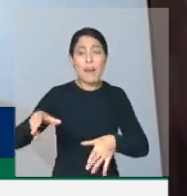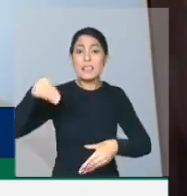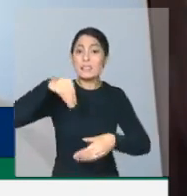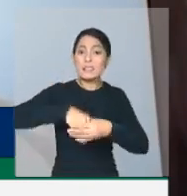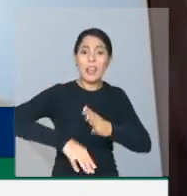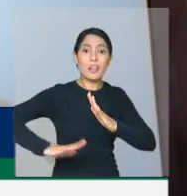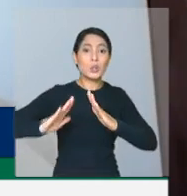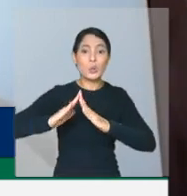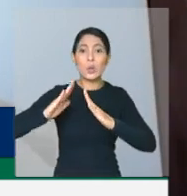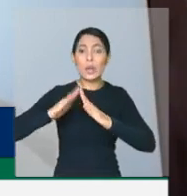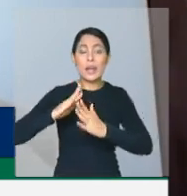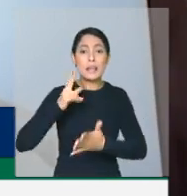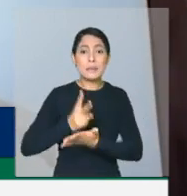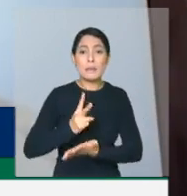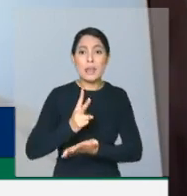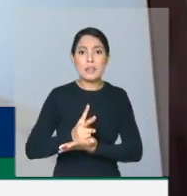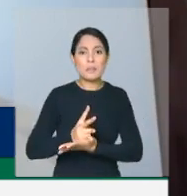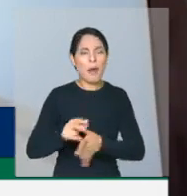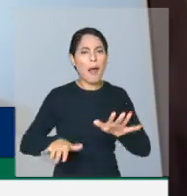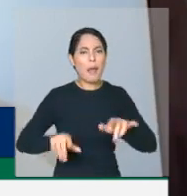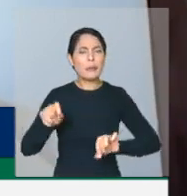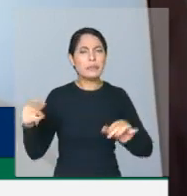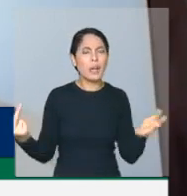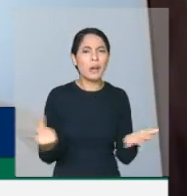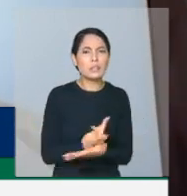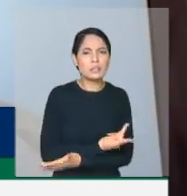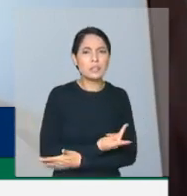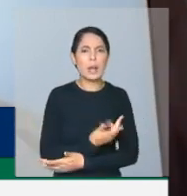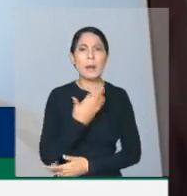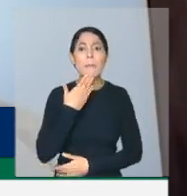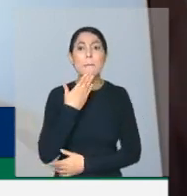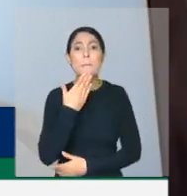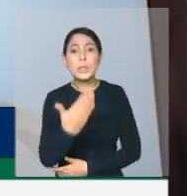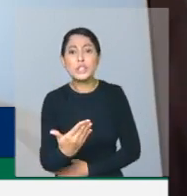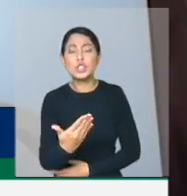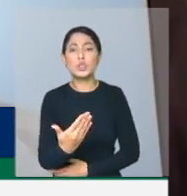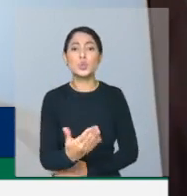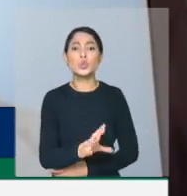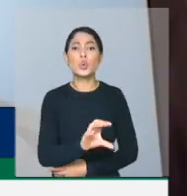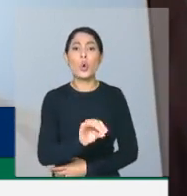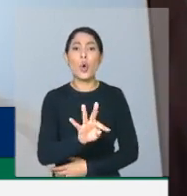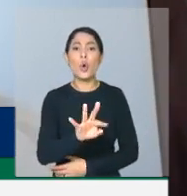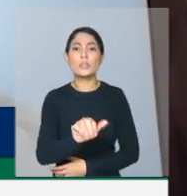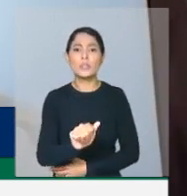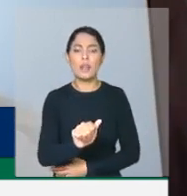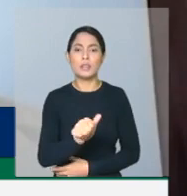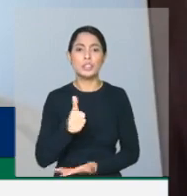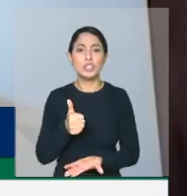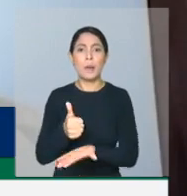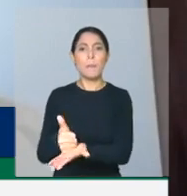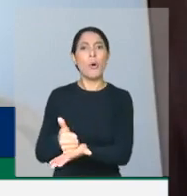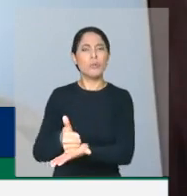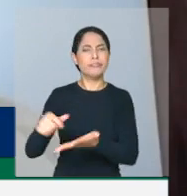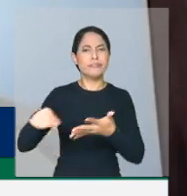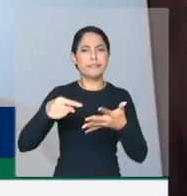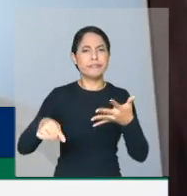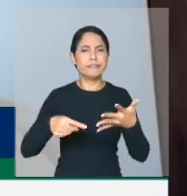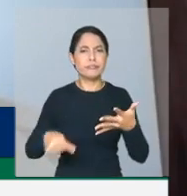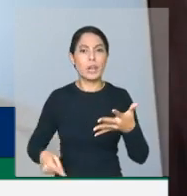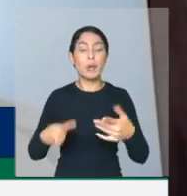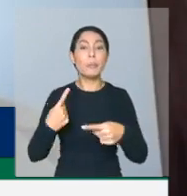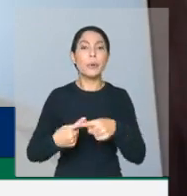e bem-estar, foram surpreendidas com o indeferimento do pedido de 2 cotas de auxílio, pois os CPFs dos